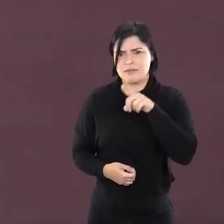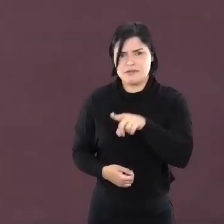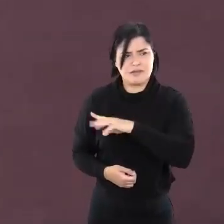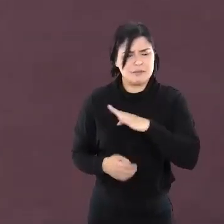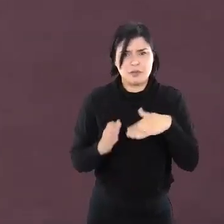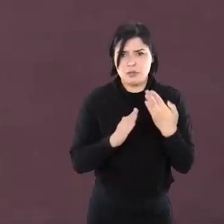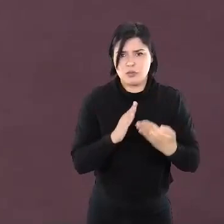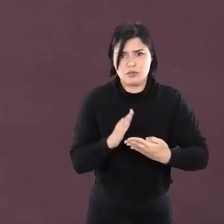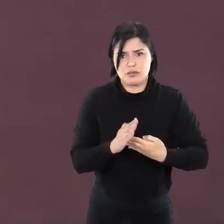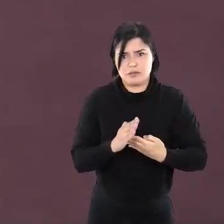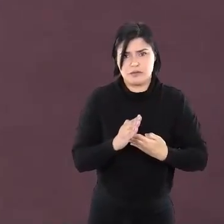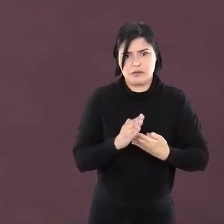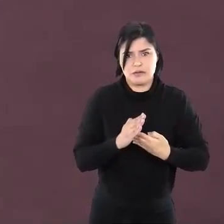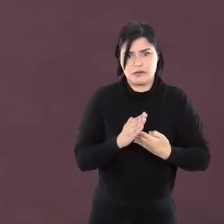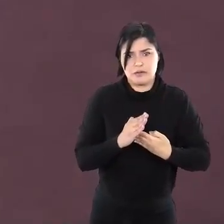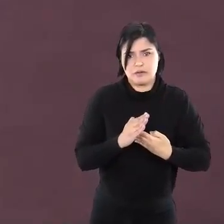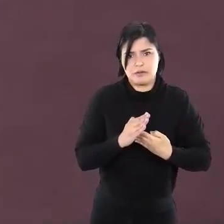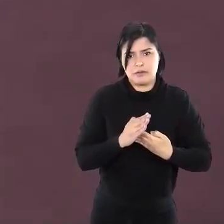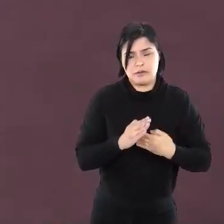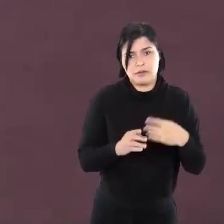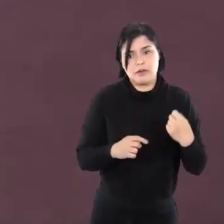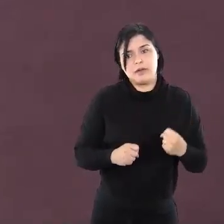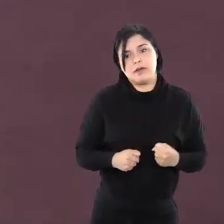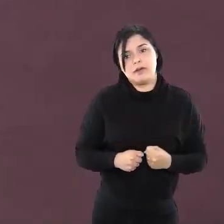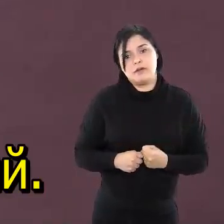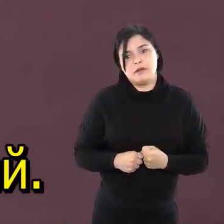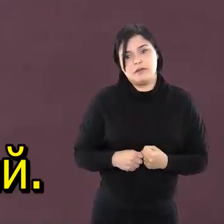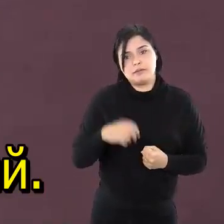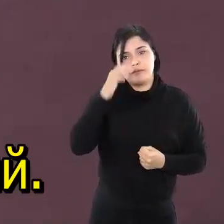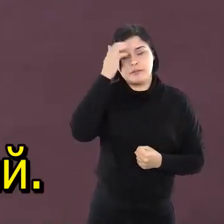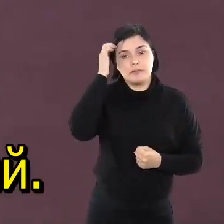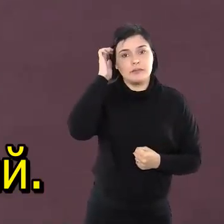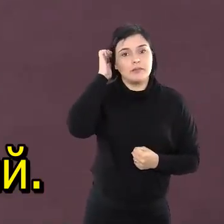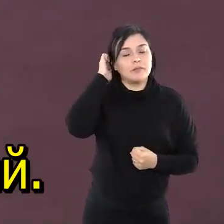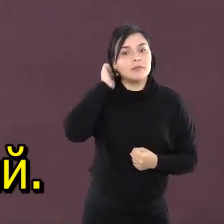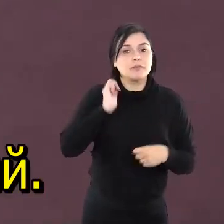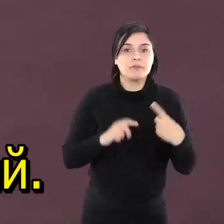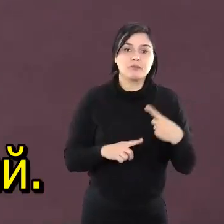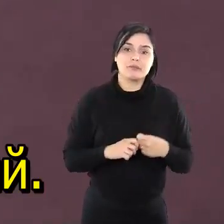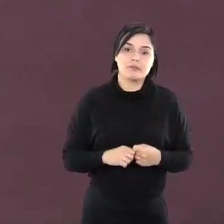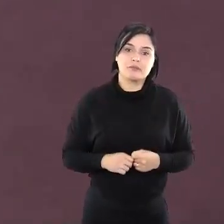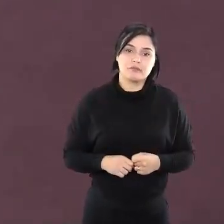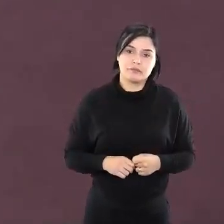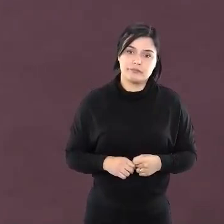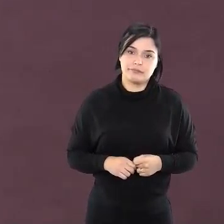Ela é indispensável. Sabe por quê? Porque ela tem muitos significados.